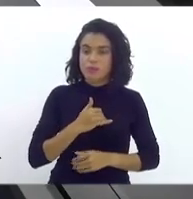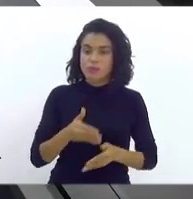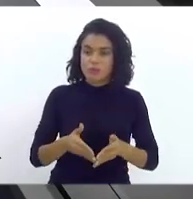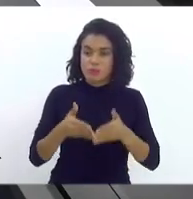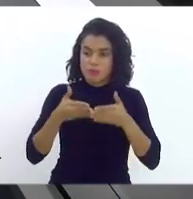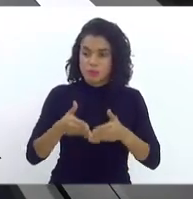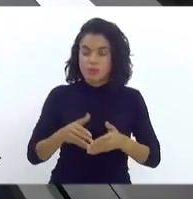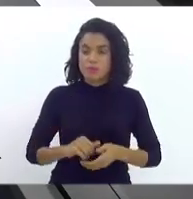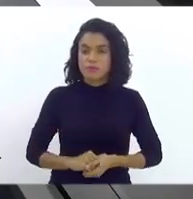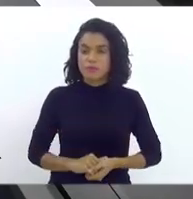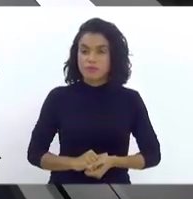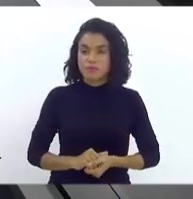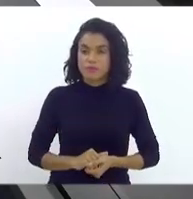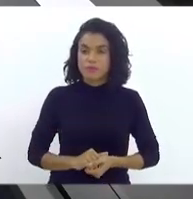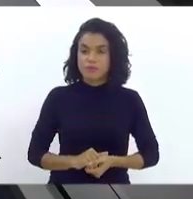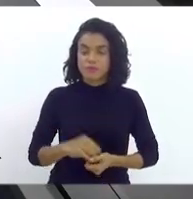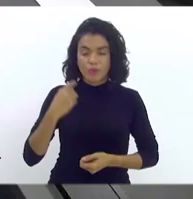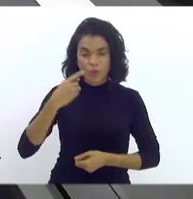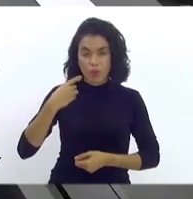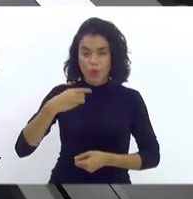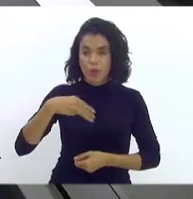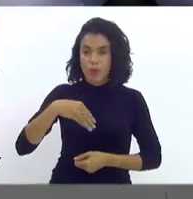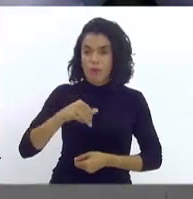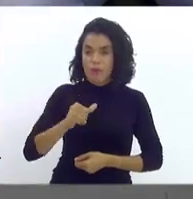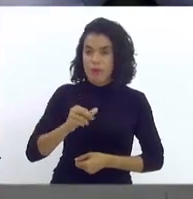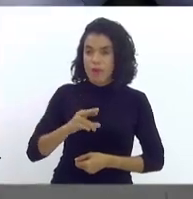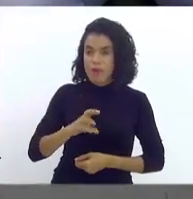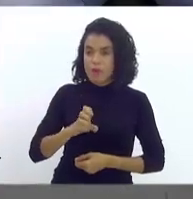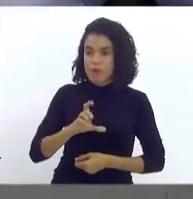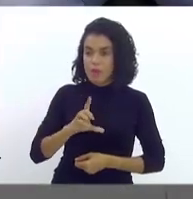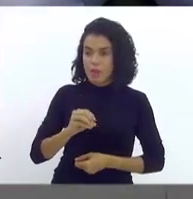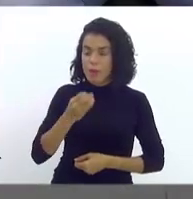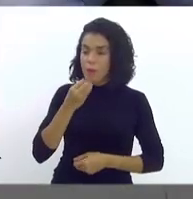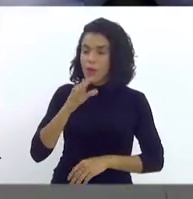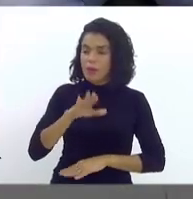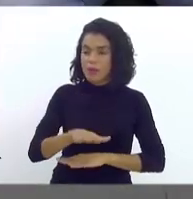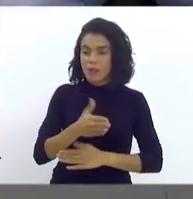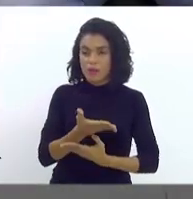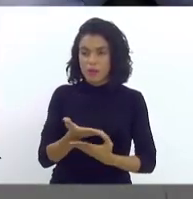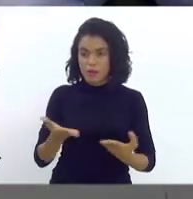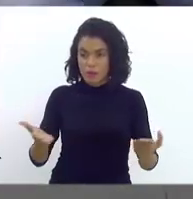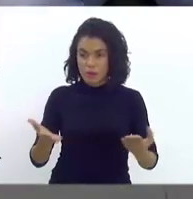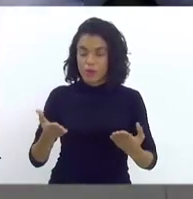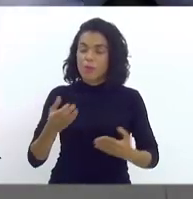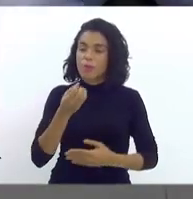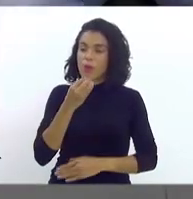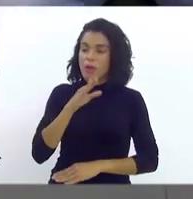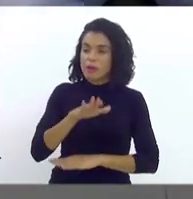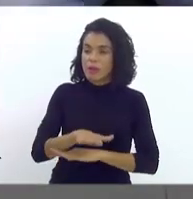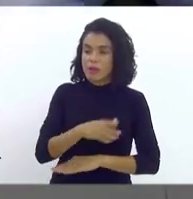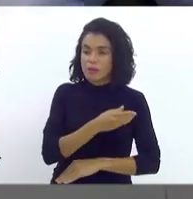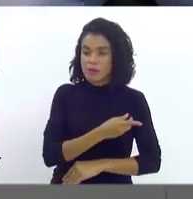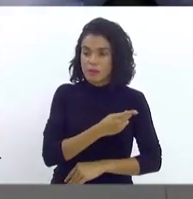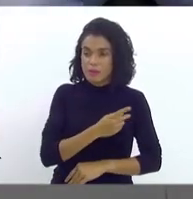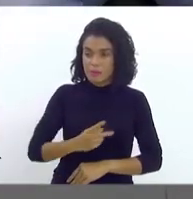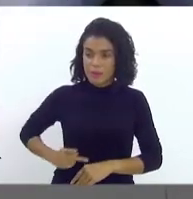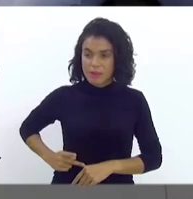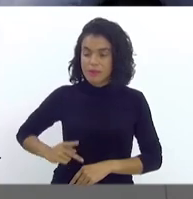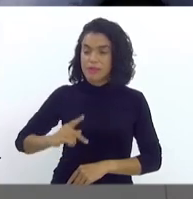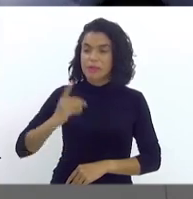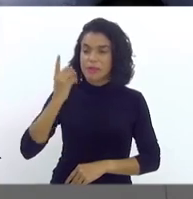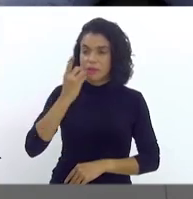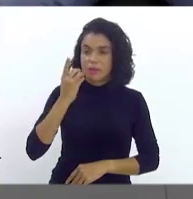Doutor Marcelo, seja bem-vindo. Obrigado, boa tarde a todos. Boa tarde, presidente, deputado Rodrigo Amorim.